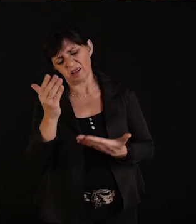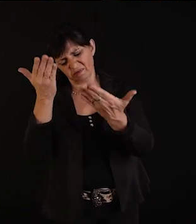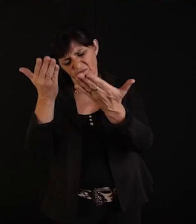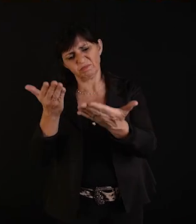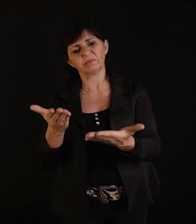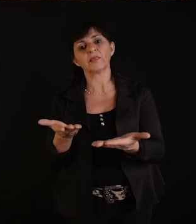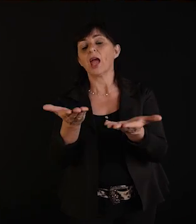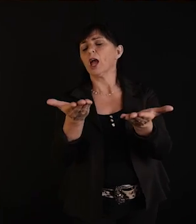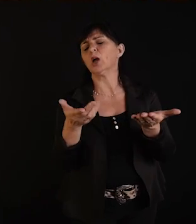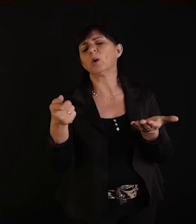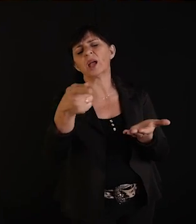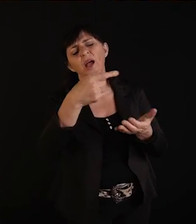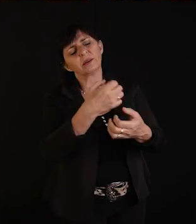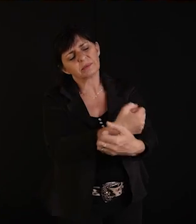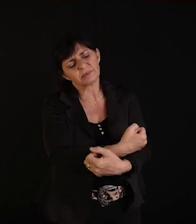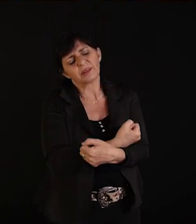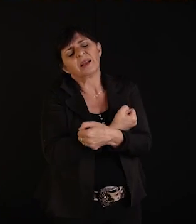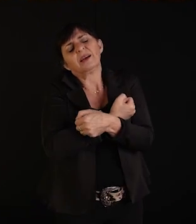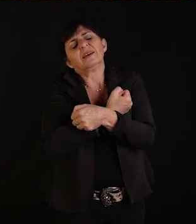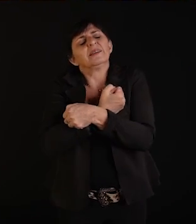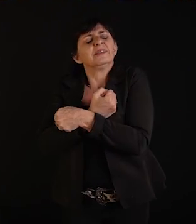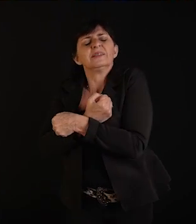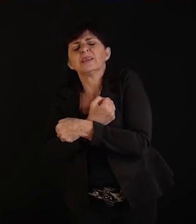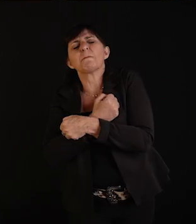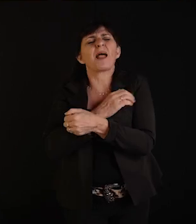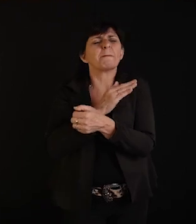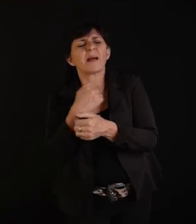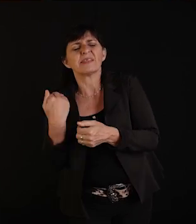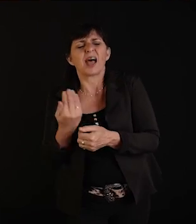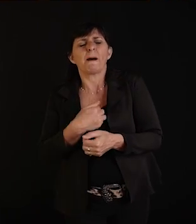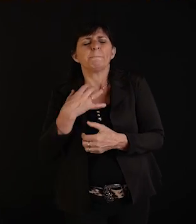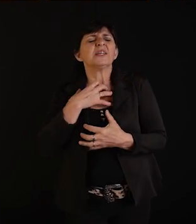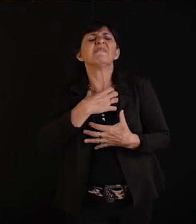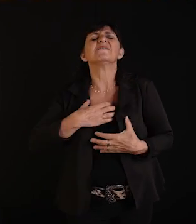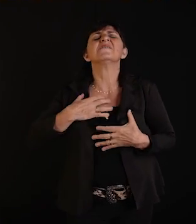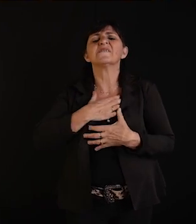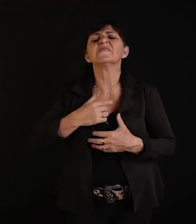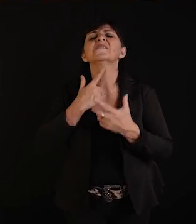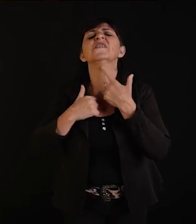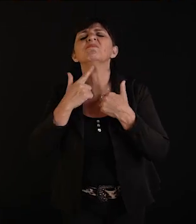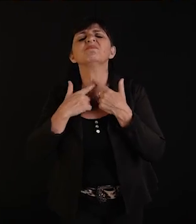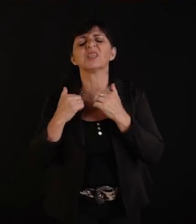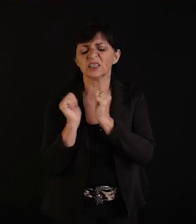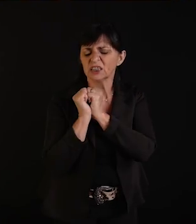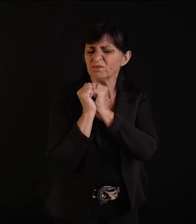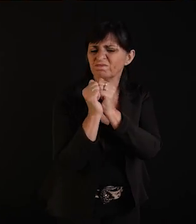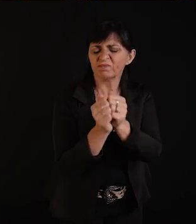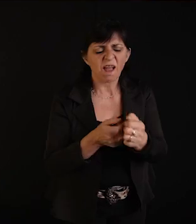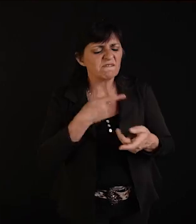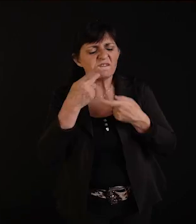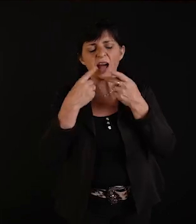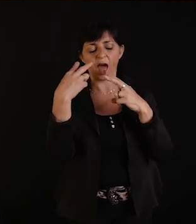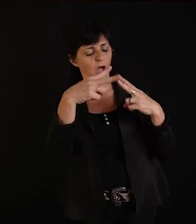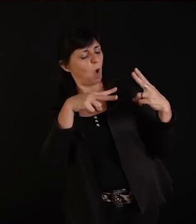Quero tê-la em meus braços pra matar o meu desejo, te olhar e dizer tudo que eu